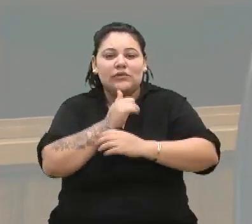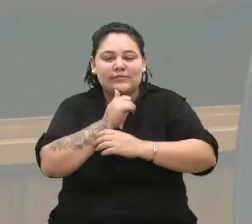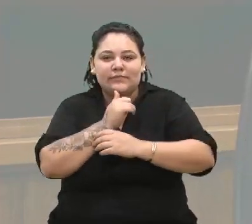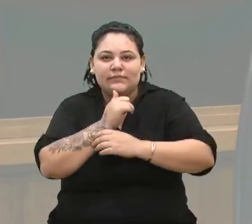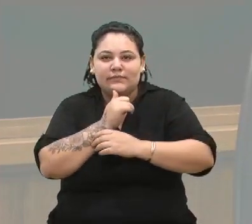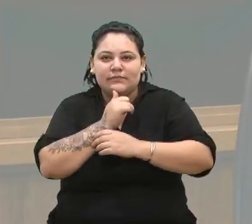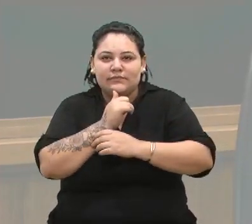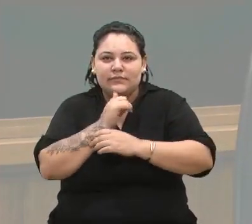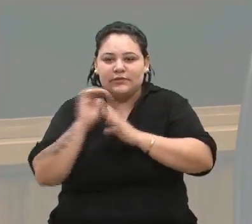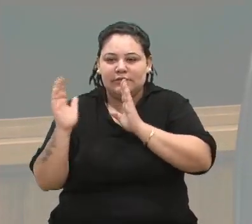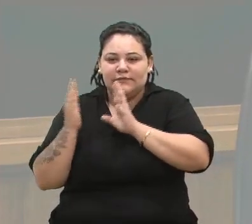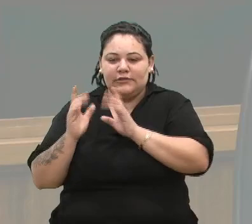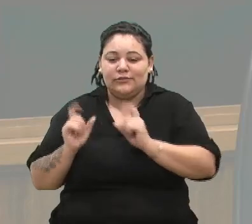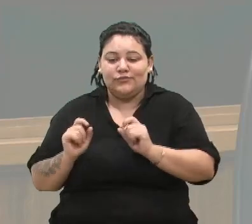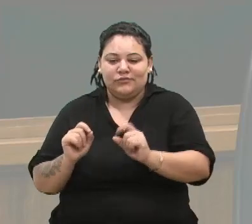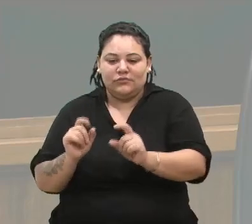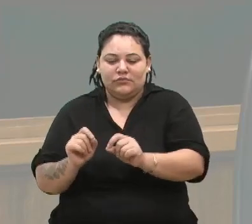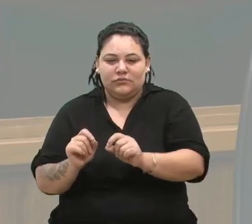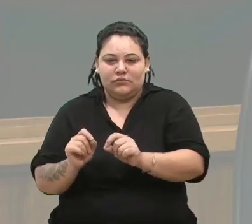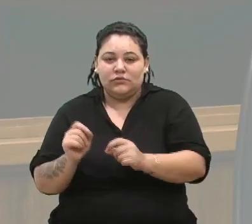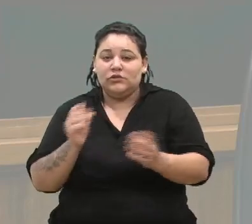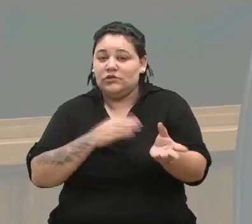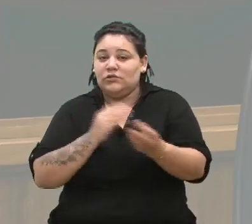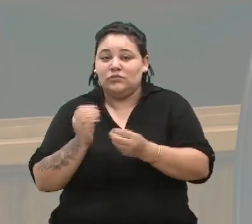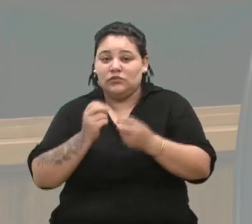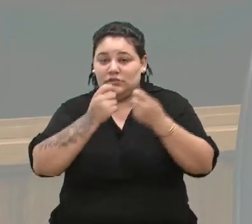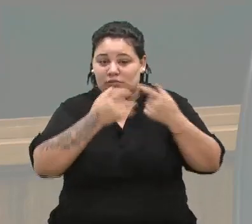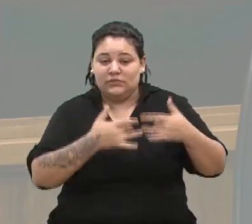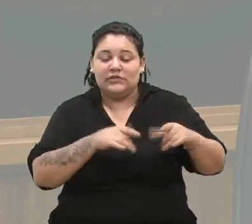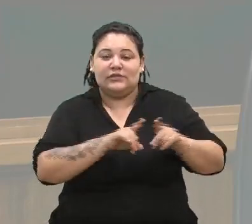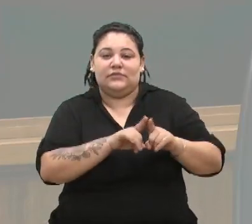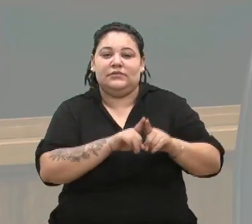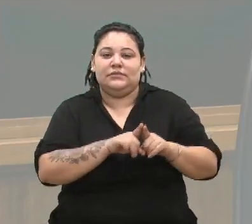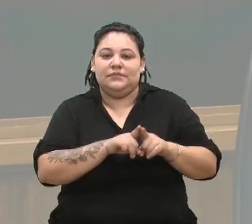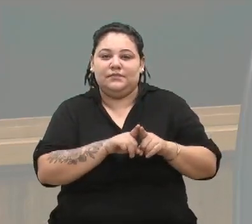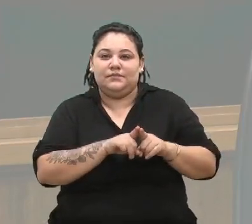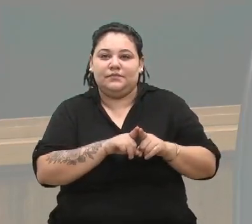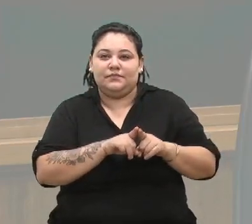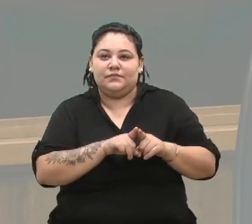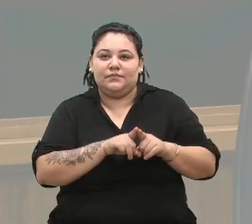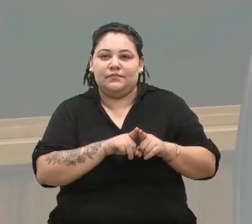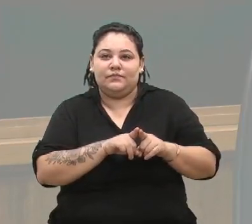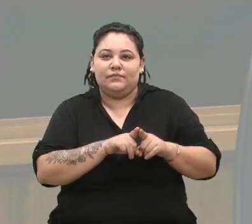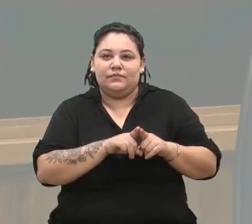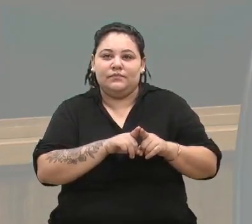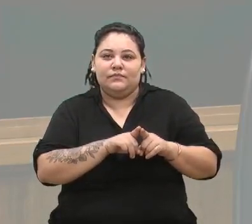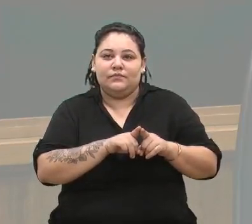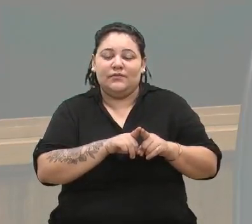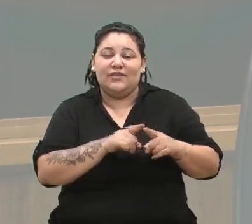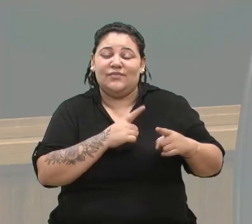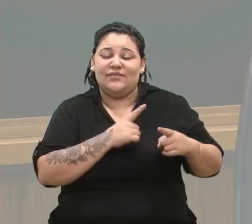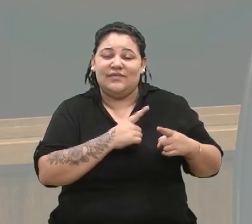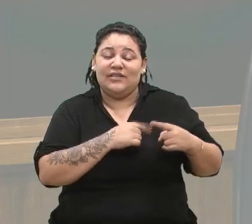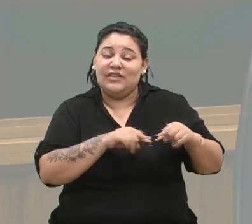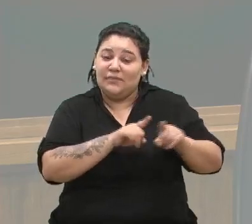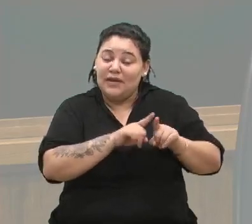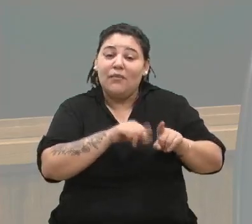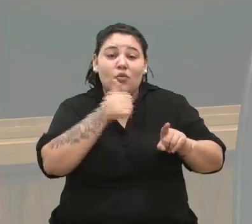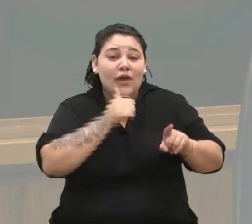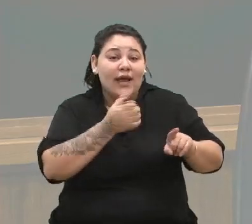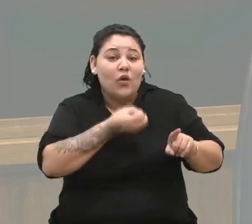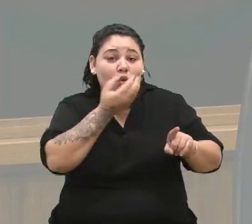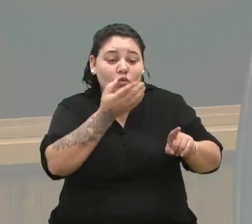que têm o câncer, né, e muitas colocando o quanto foram, inclusive, abandonadas algumas vezes,